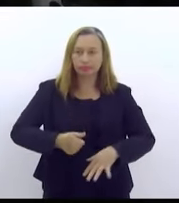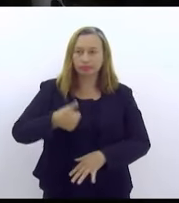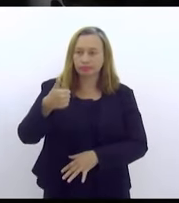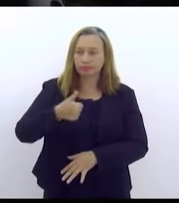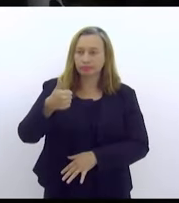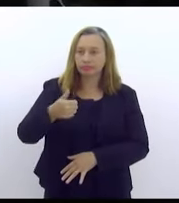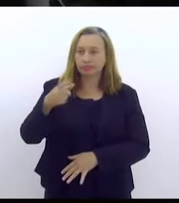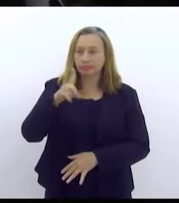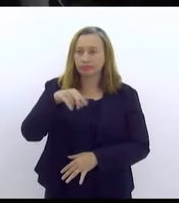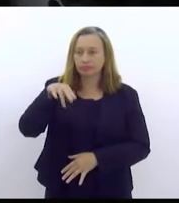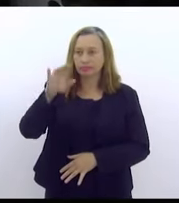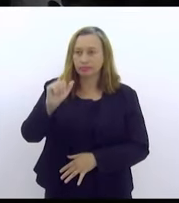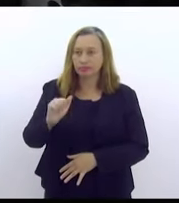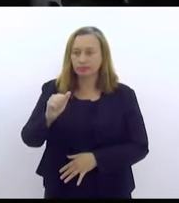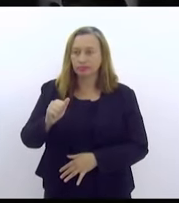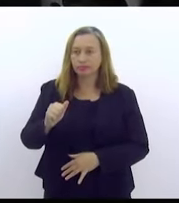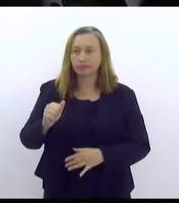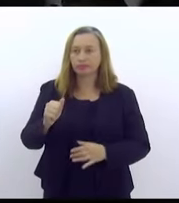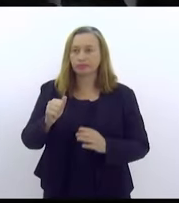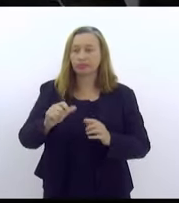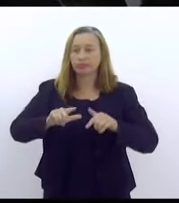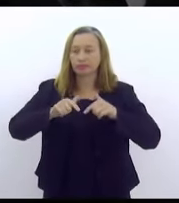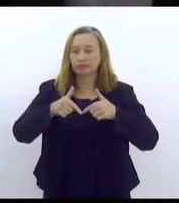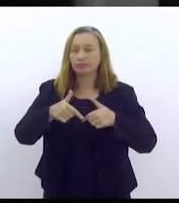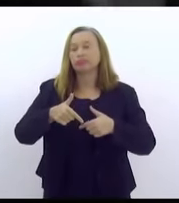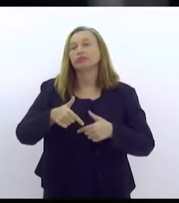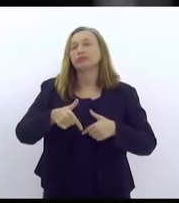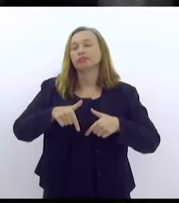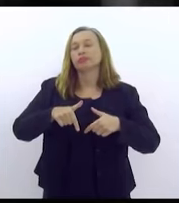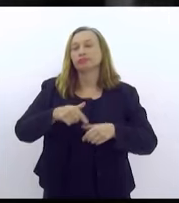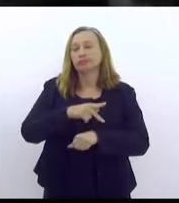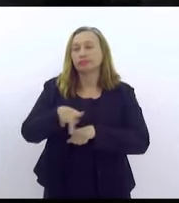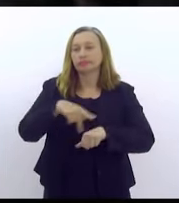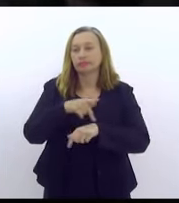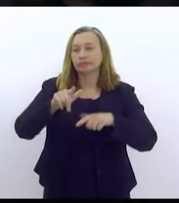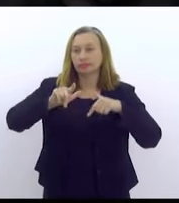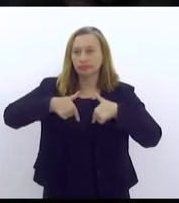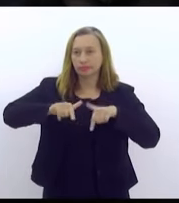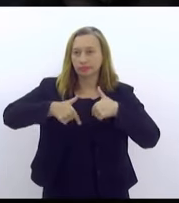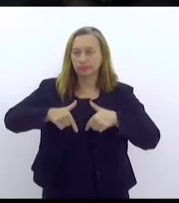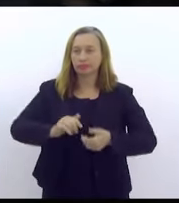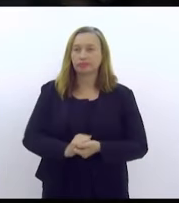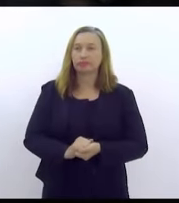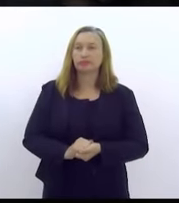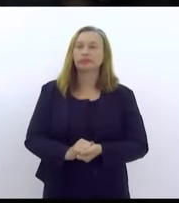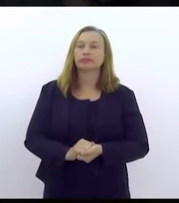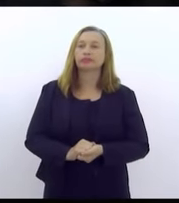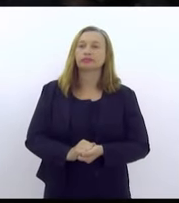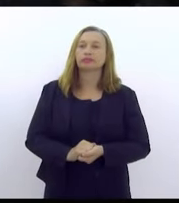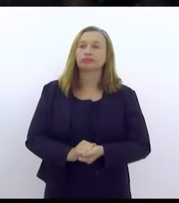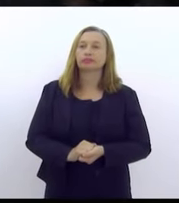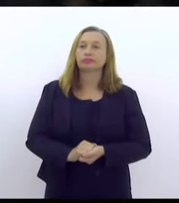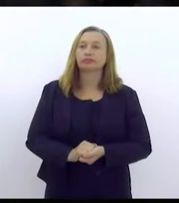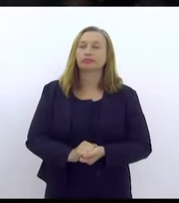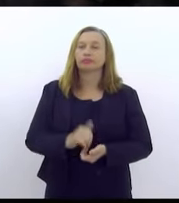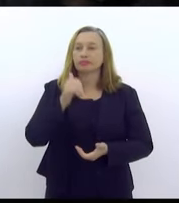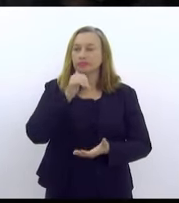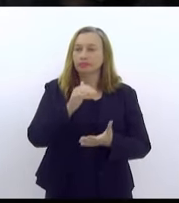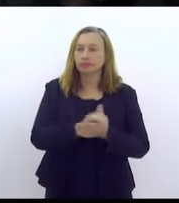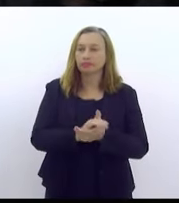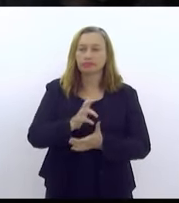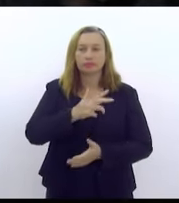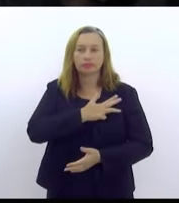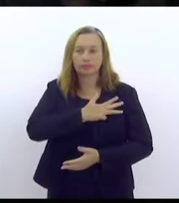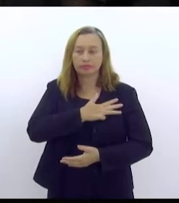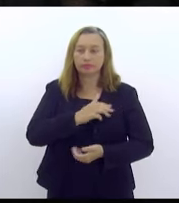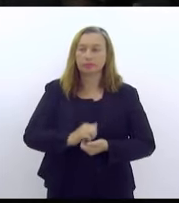Israel diz o seguinte: estimada Rosângela Lula da Silva, eu lhe